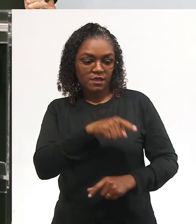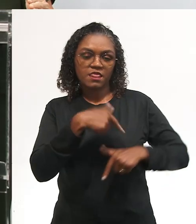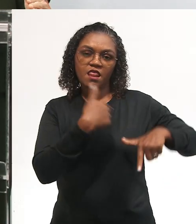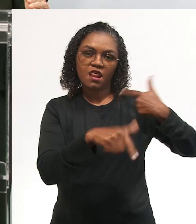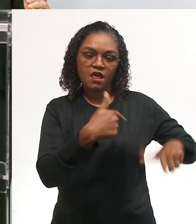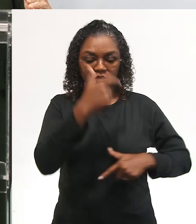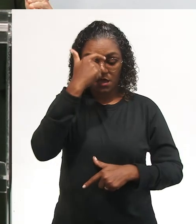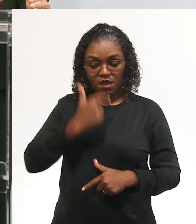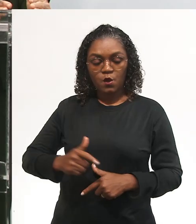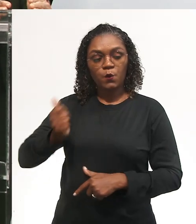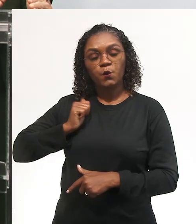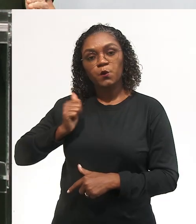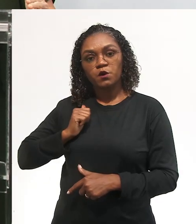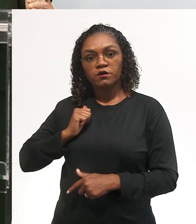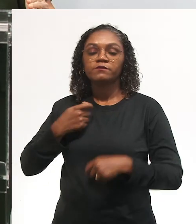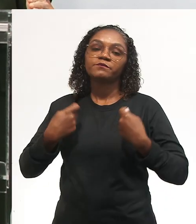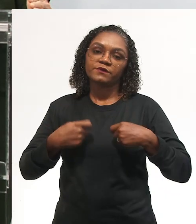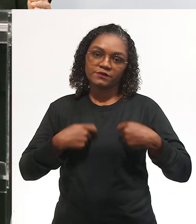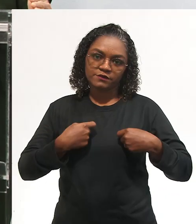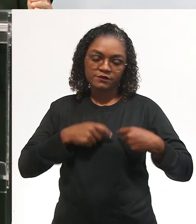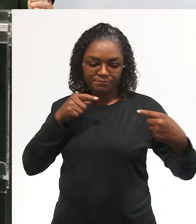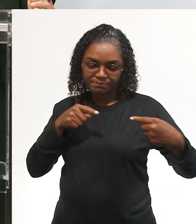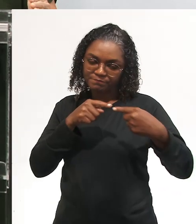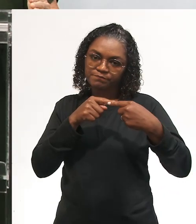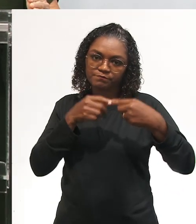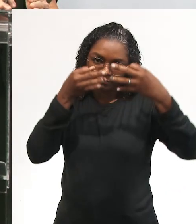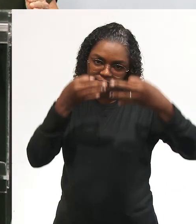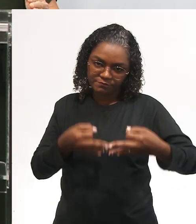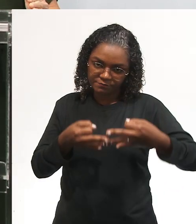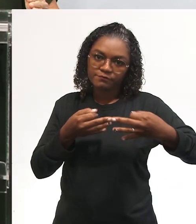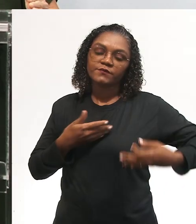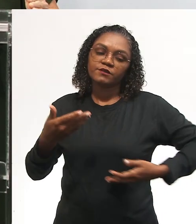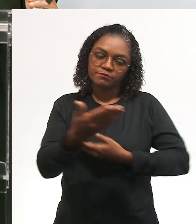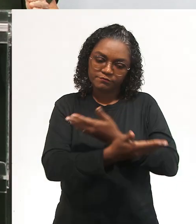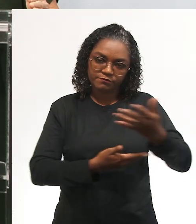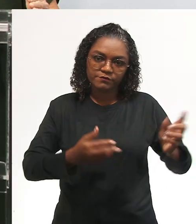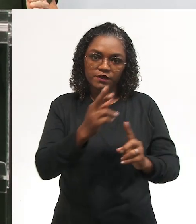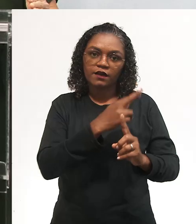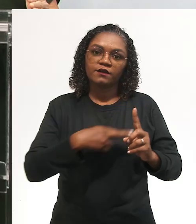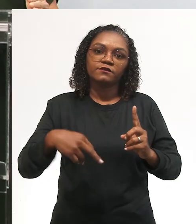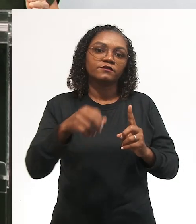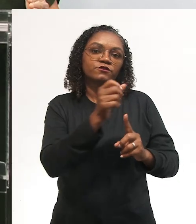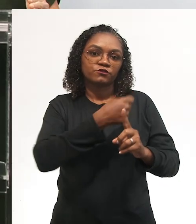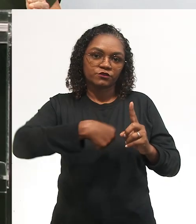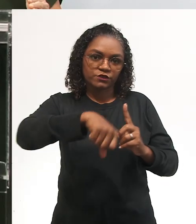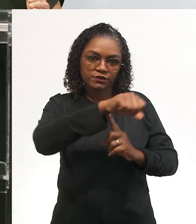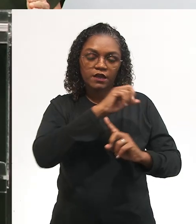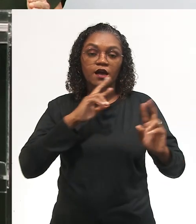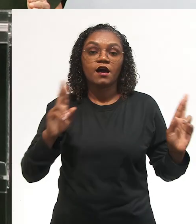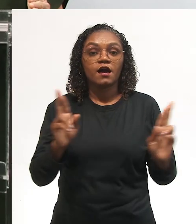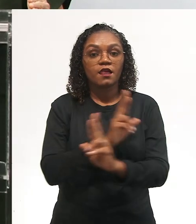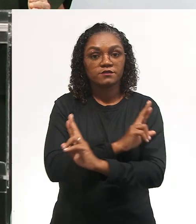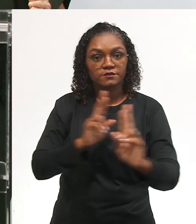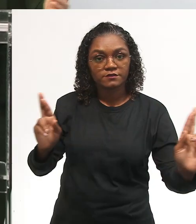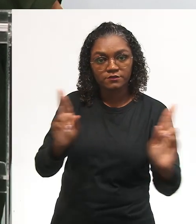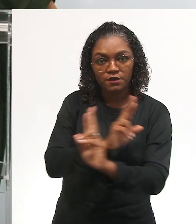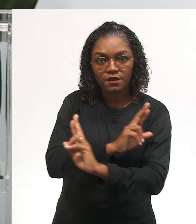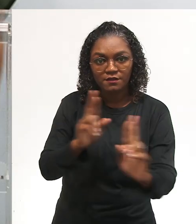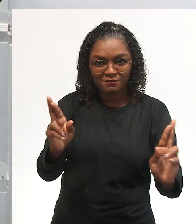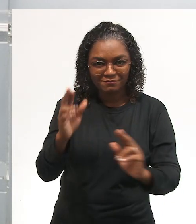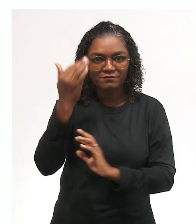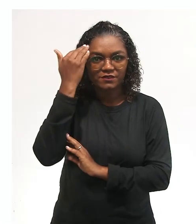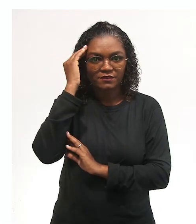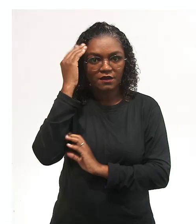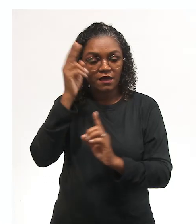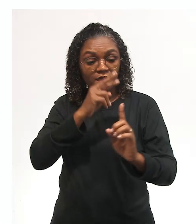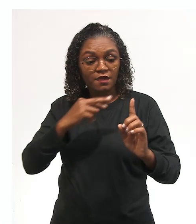nas relações sociais entre os homens. É essa a defesa dos autores